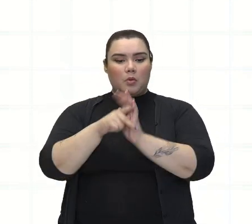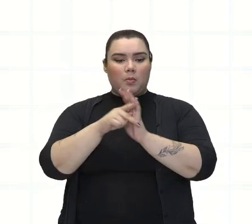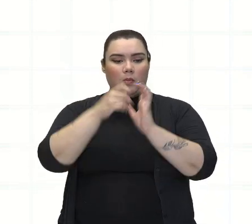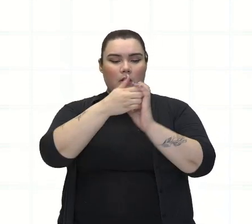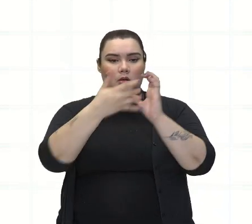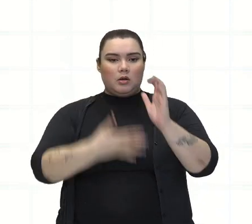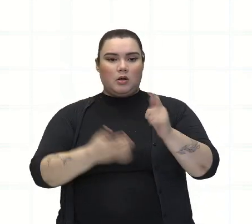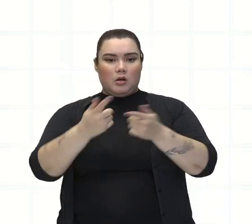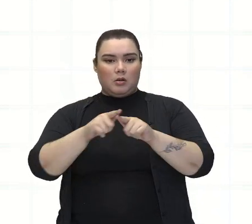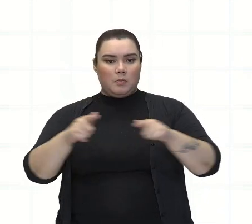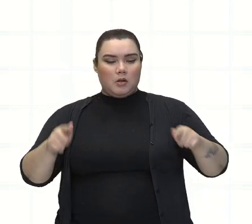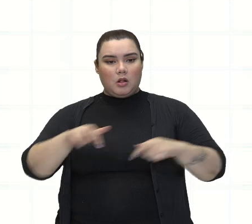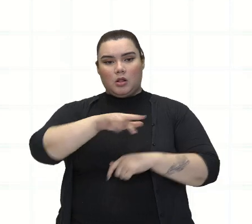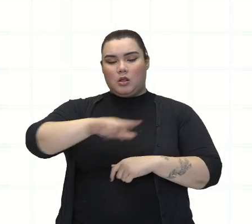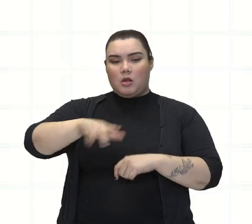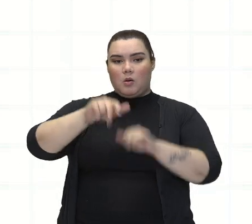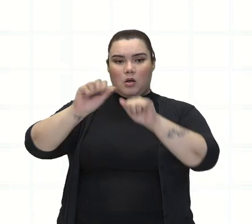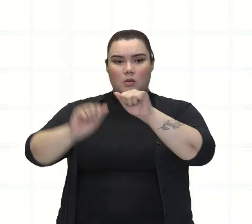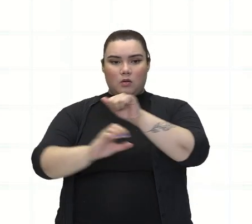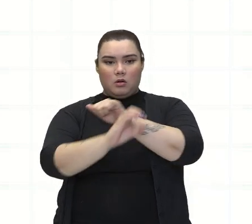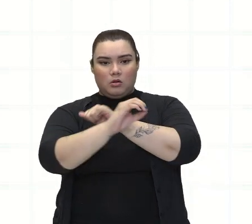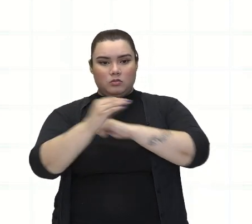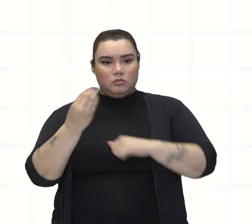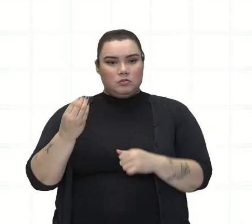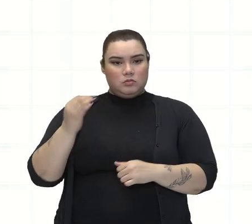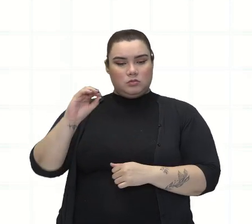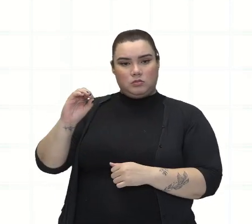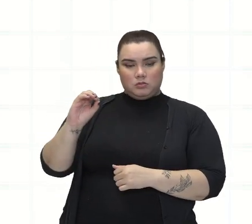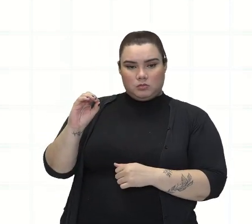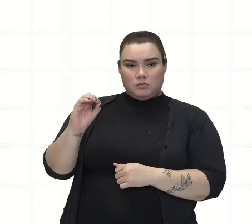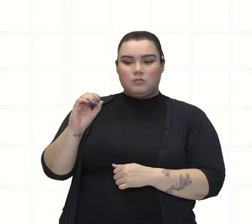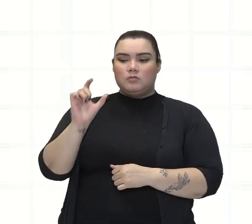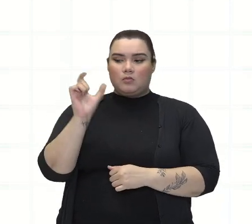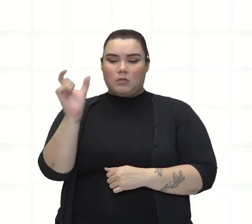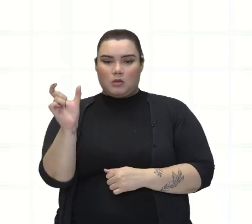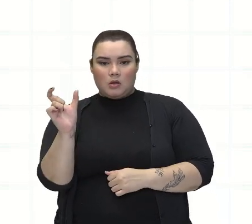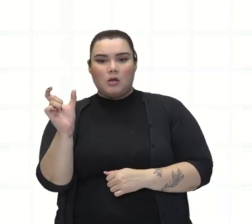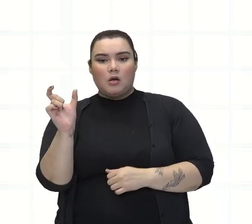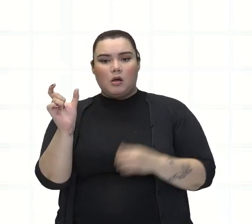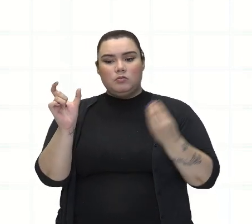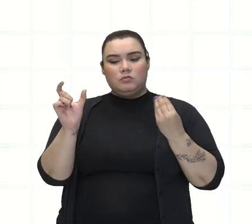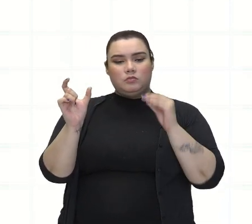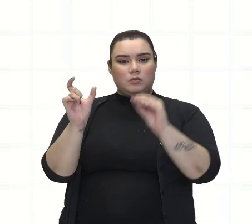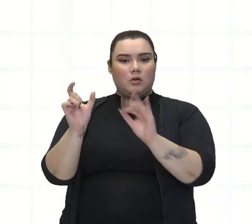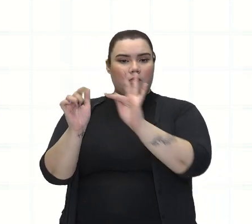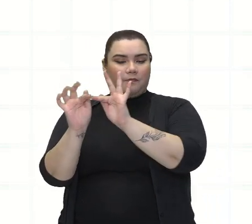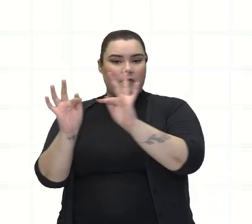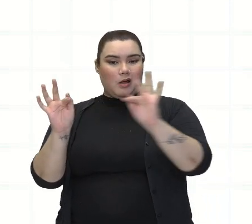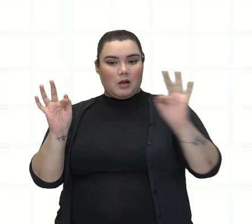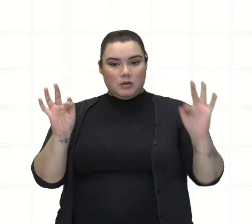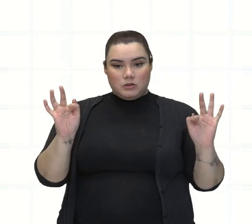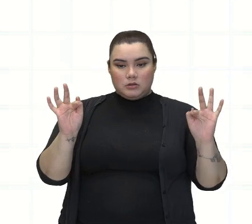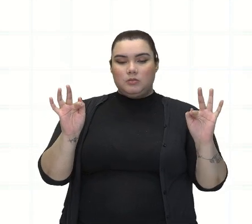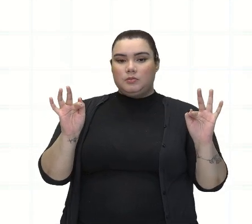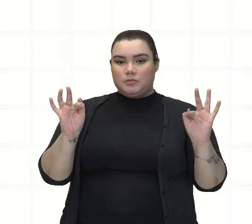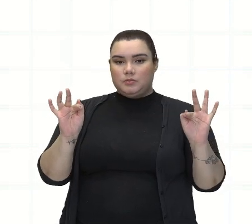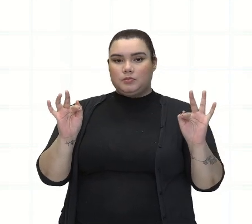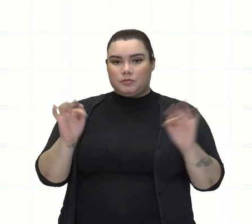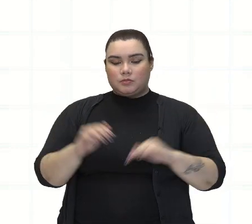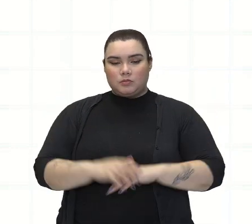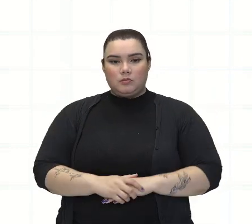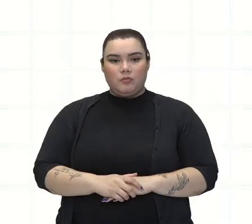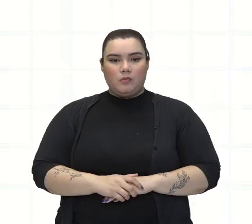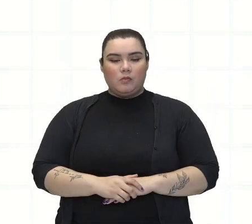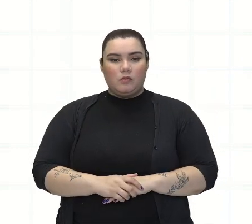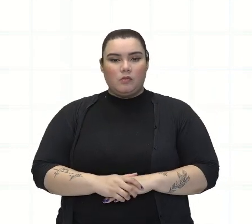não é o artigo, ela é colocada dentro de uma sentença, dentro de uma oração,